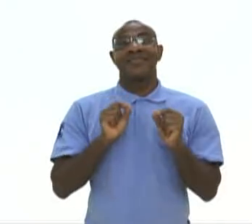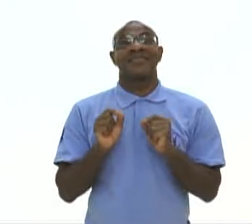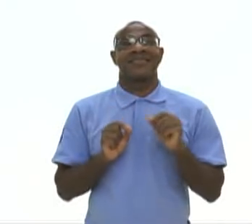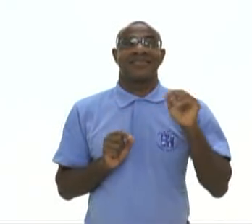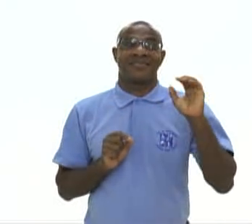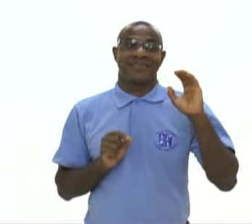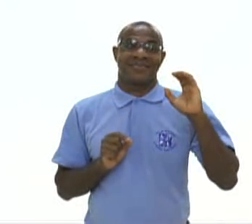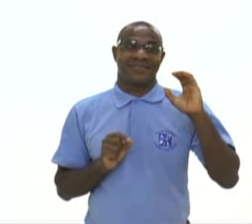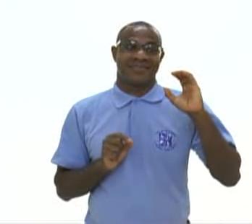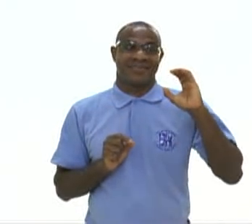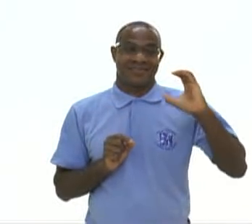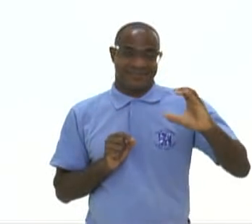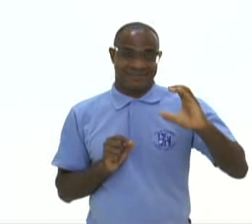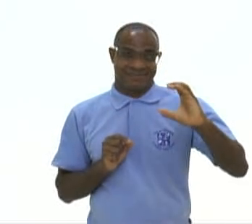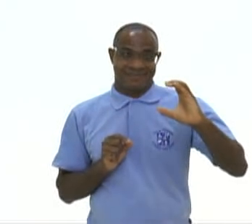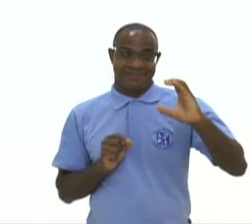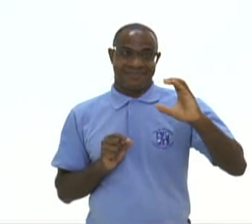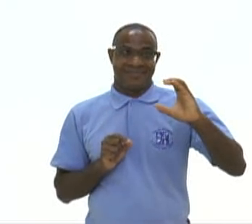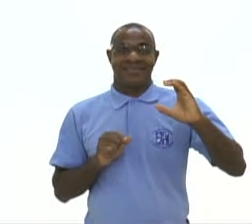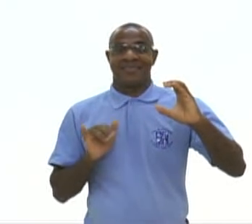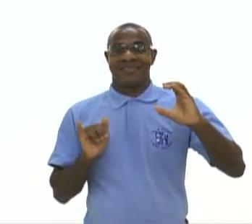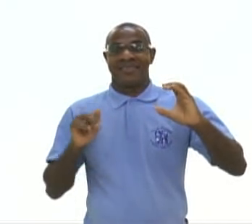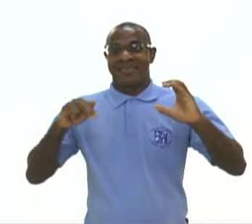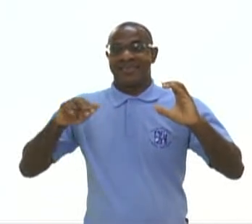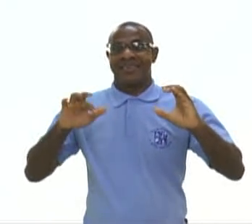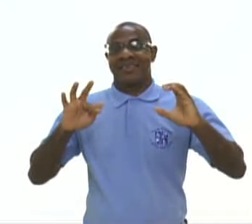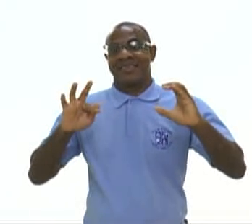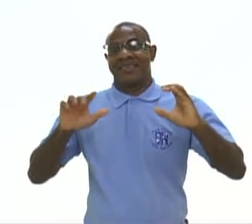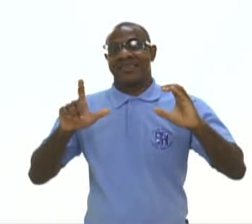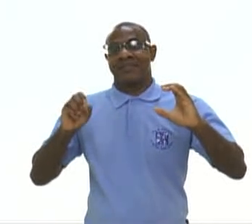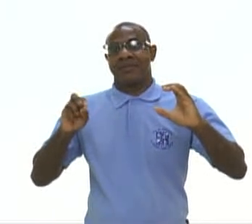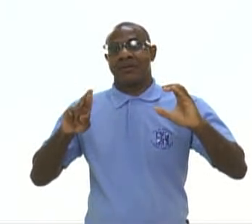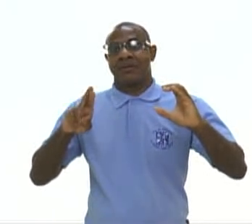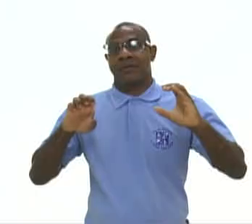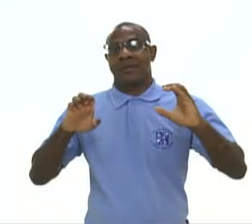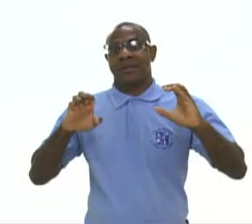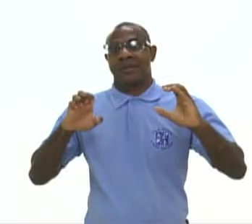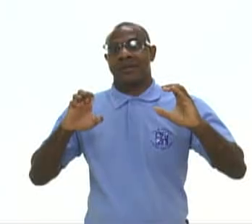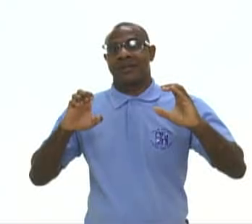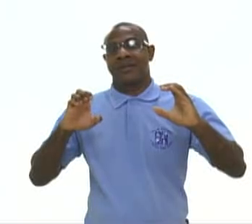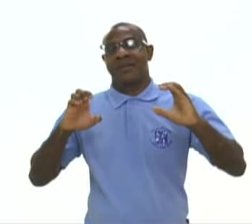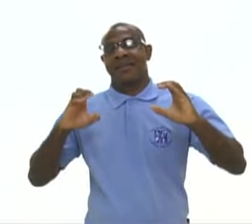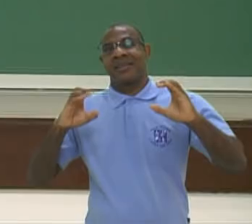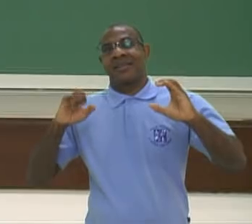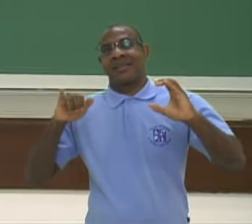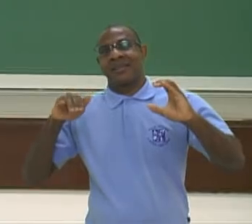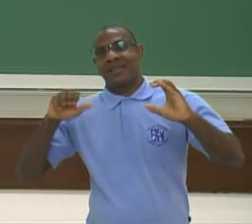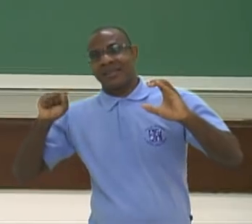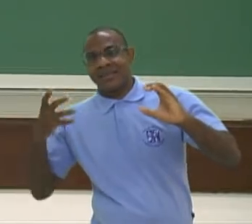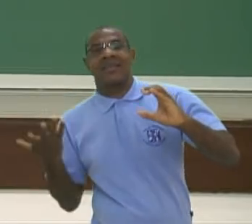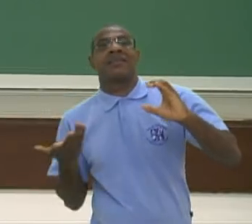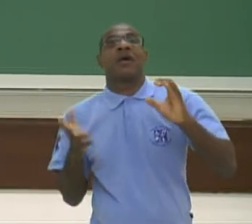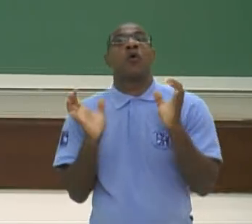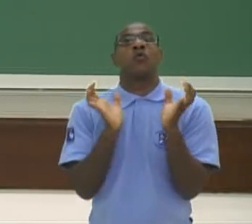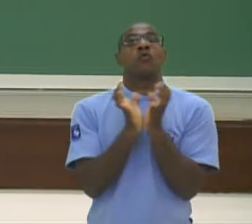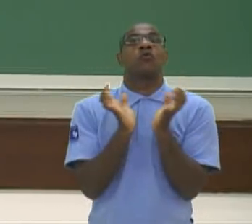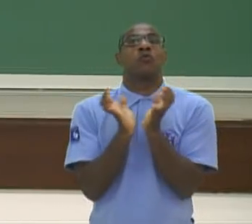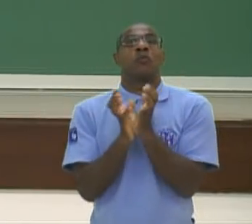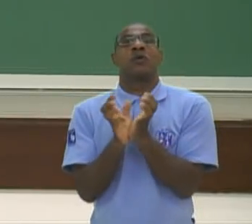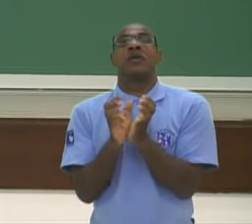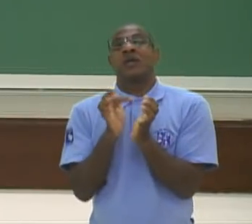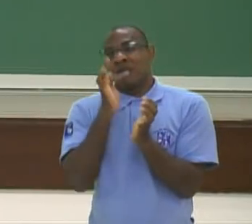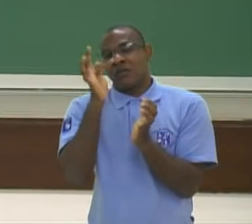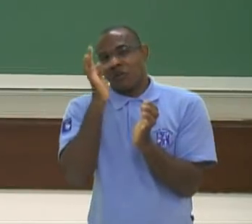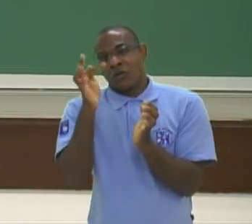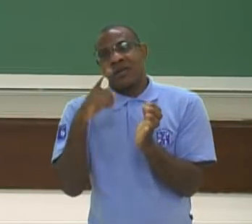certa é a letra C. Inflorescência é o nome que a gente vai dar para esse conjunto de flores que na